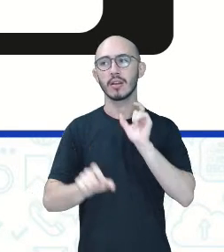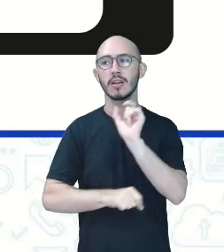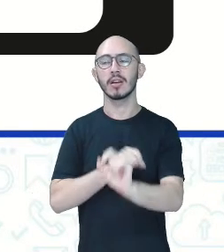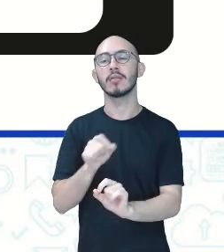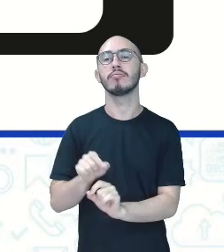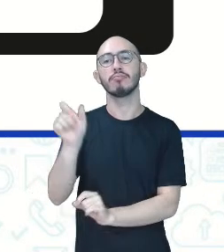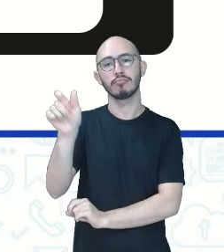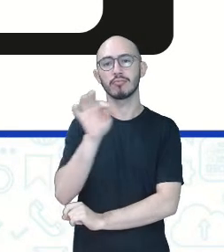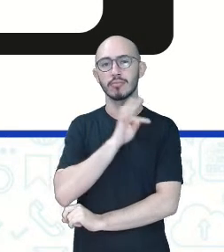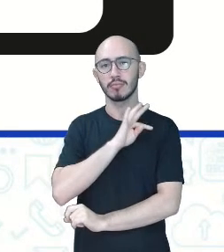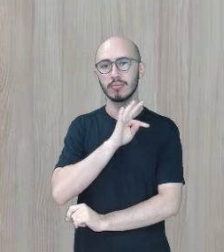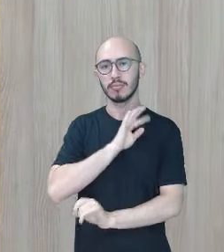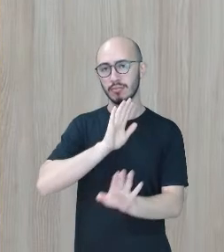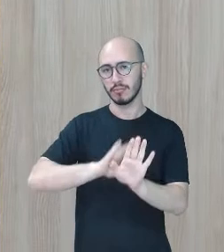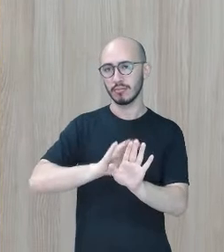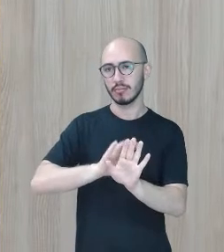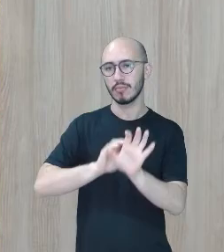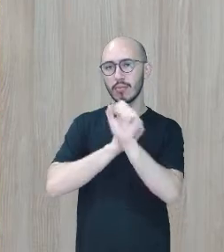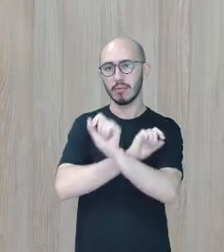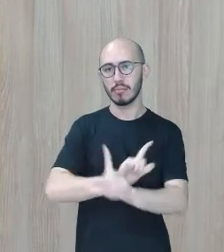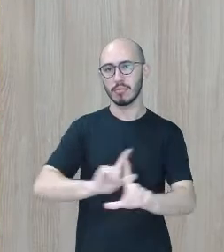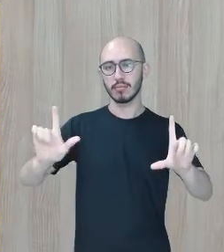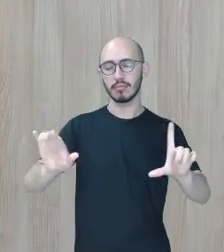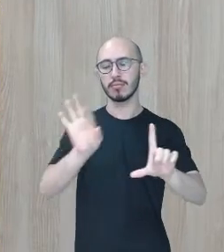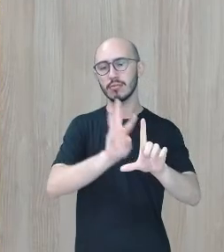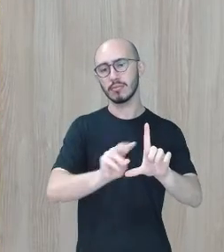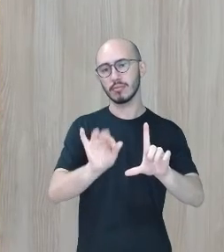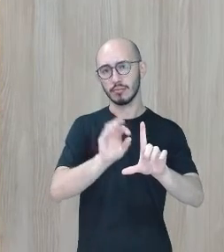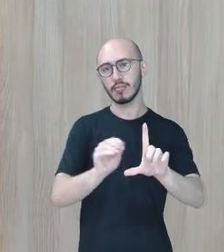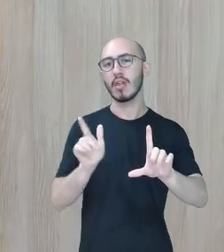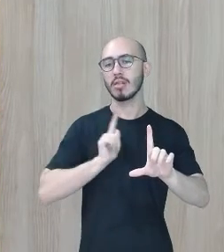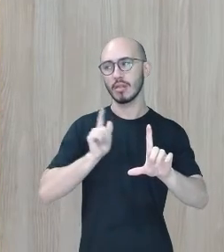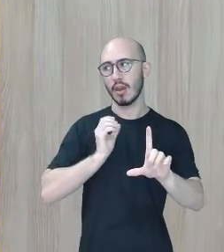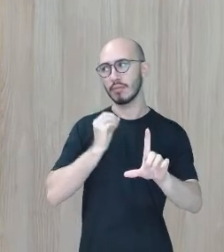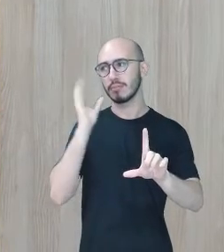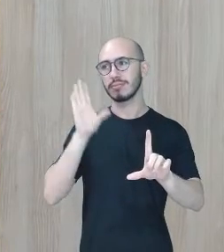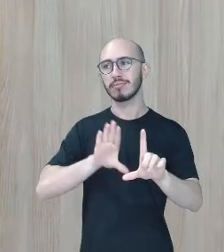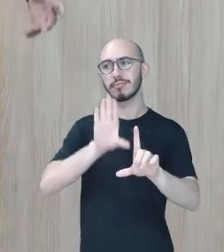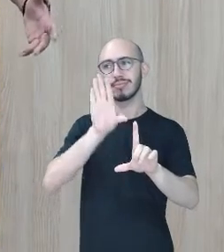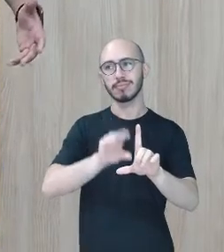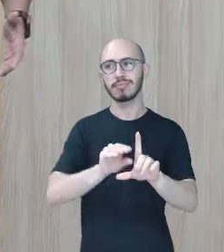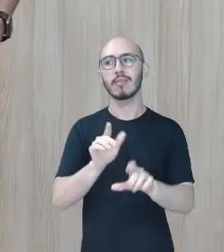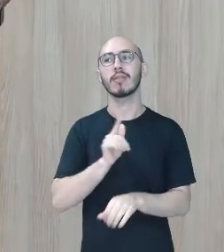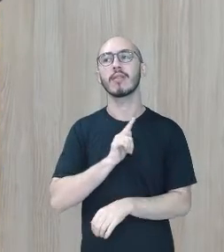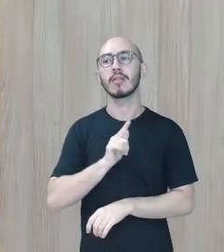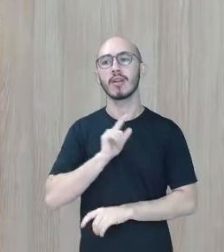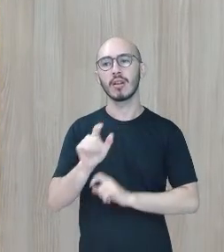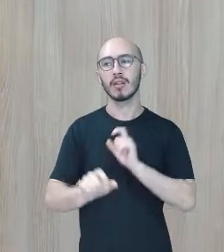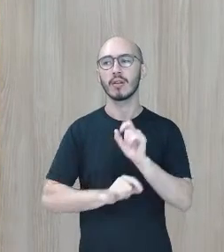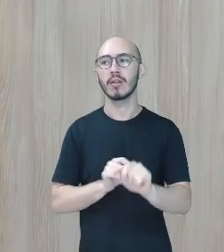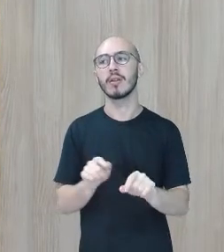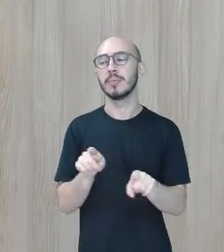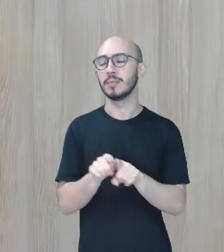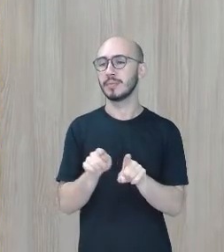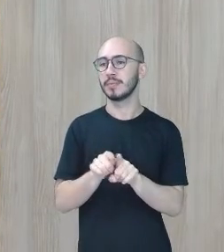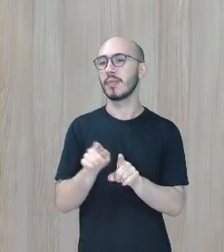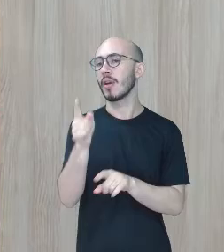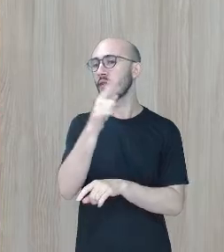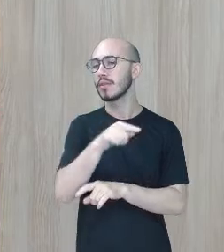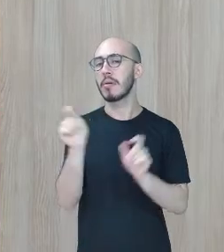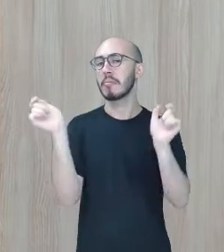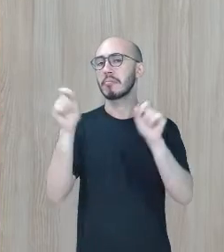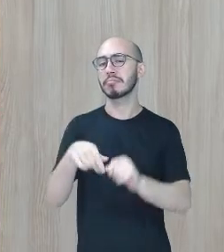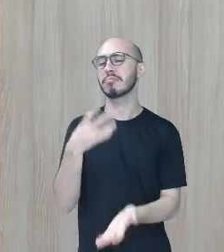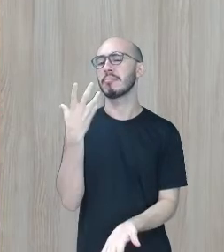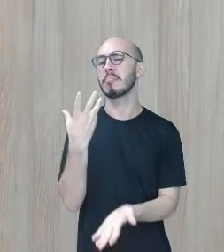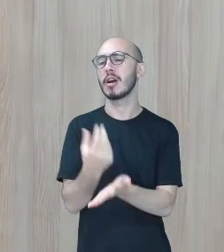vai colocar 2 QR Codes aí, tá? Vai aparecer na sua telinha esses 2 QR Codes e aí você vai fazer o